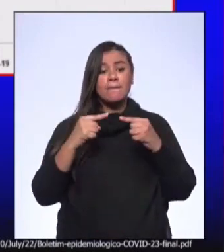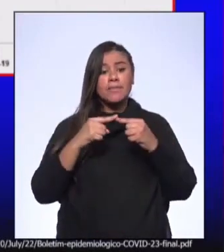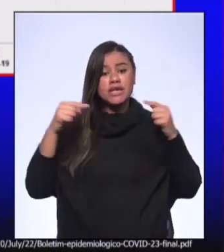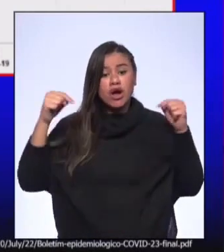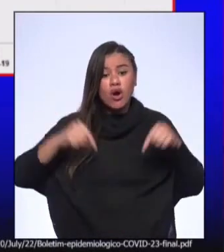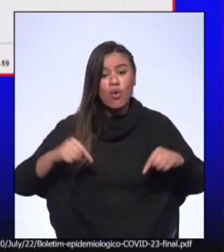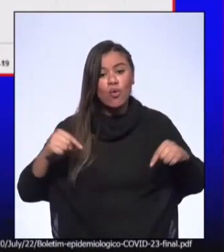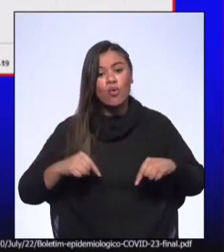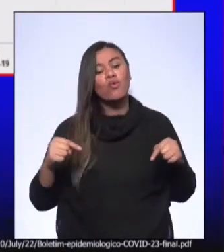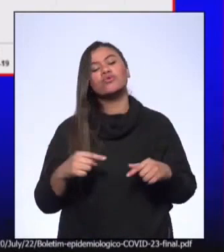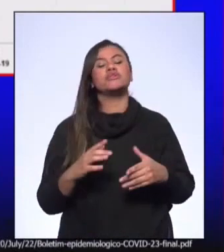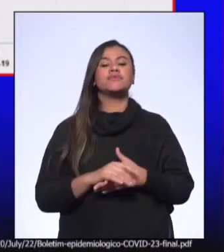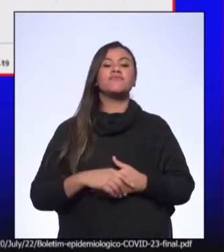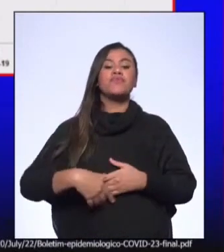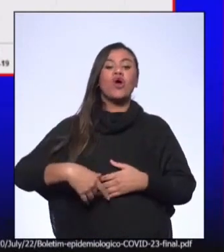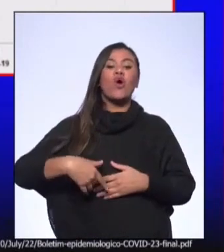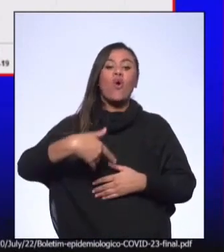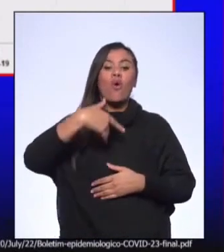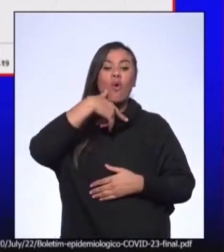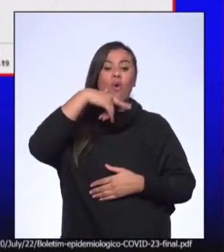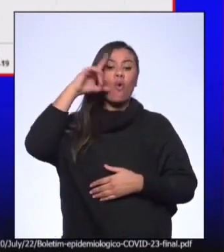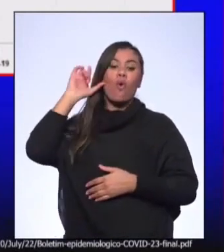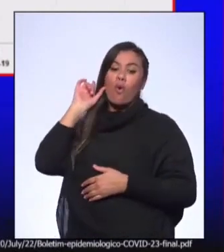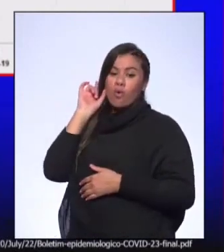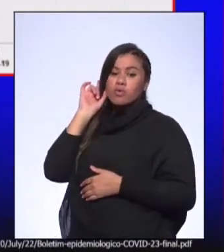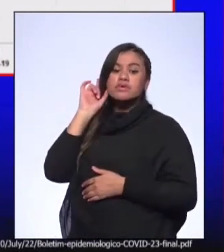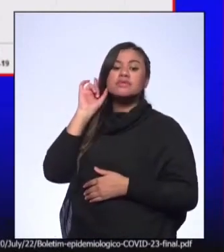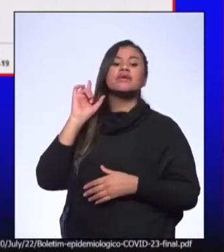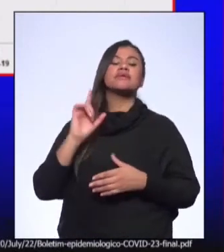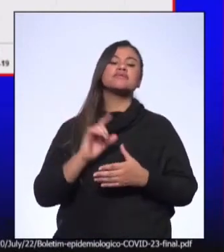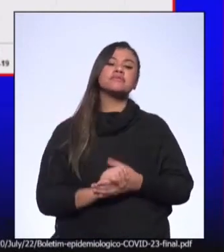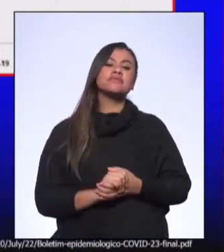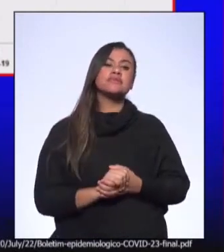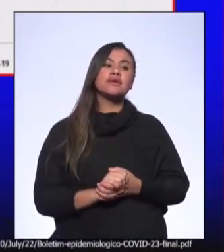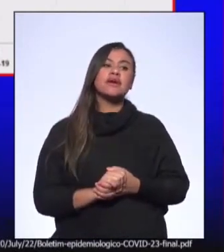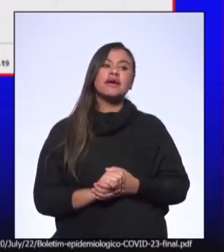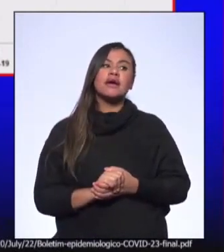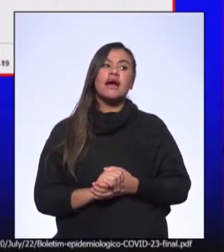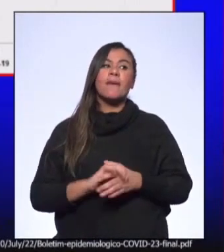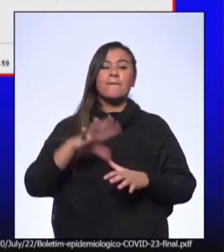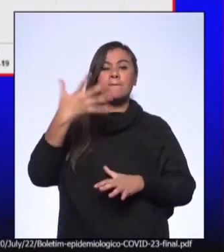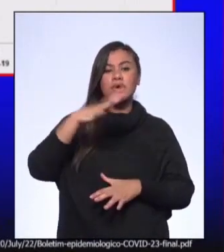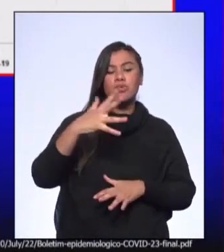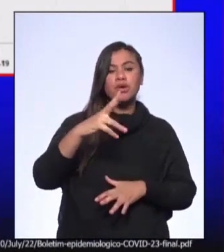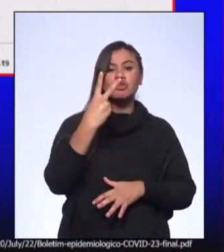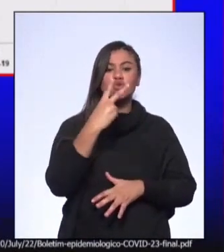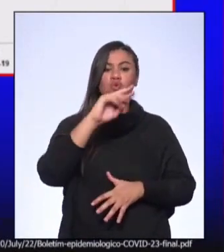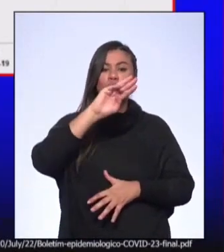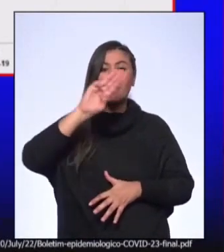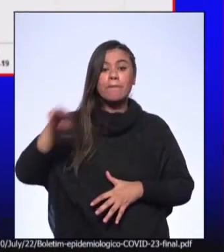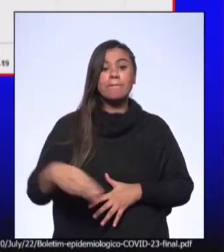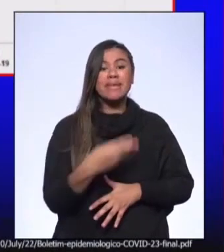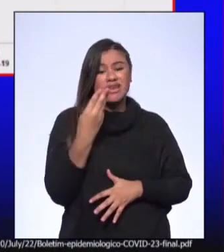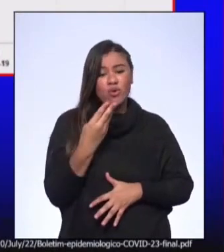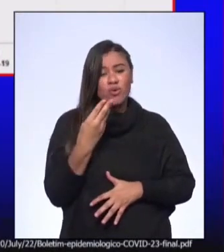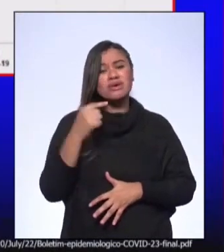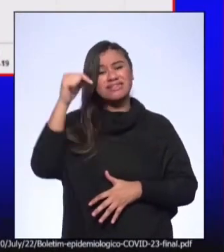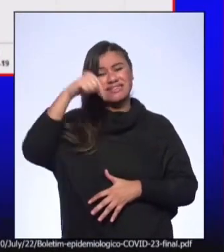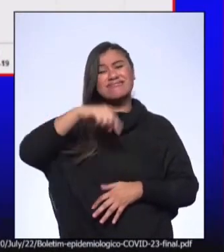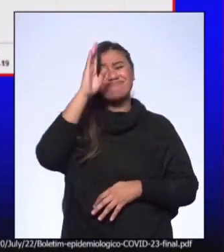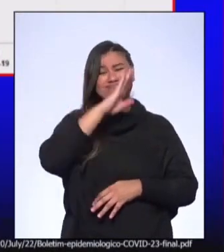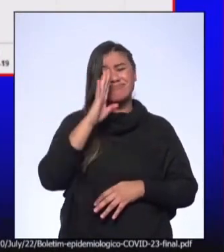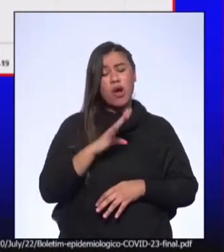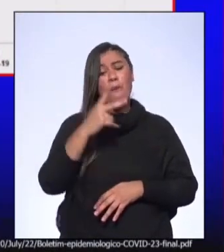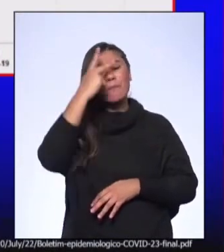país até ontem tinha confirmado praticamente 2,5 milhões de casos aqui no nosso